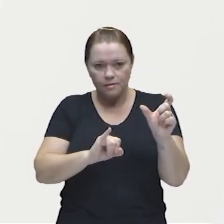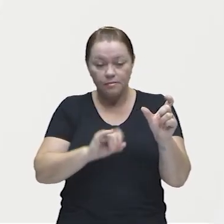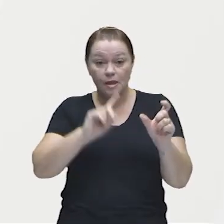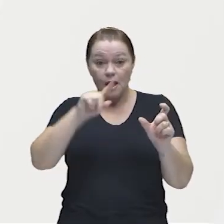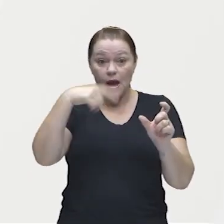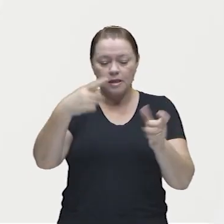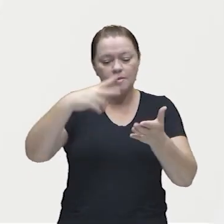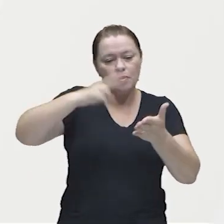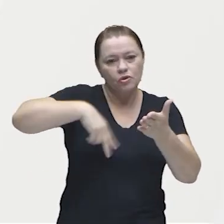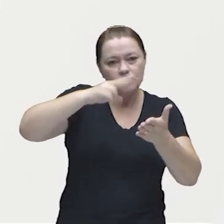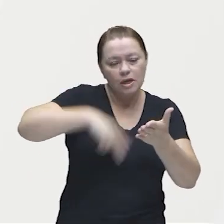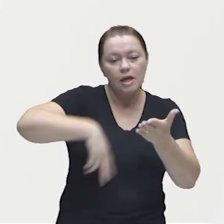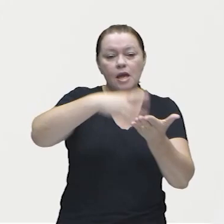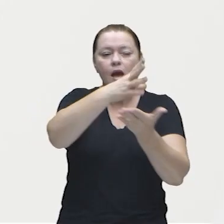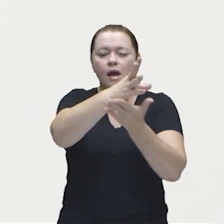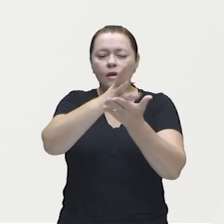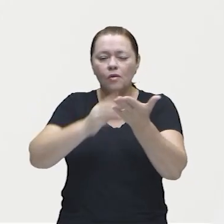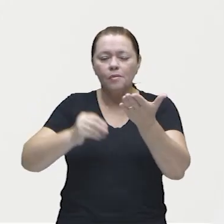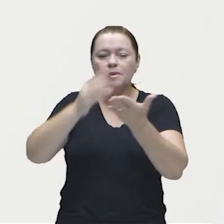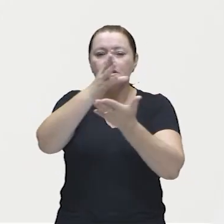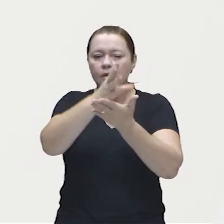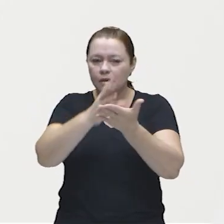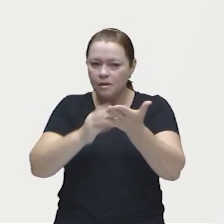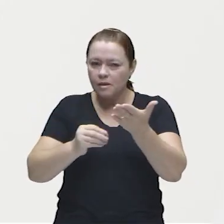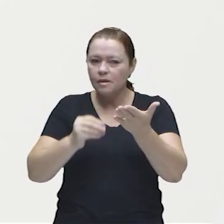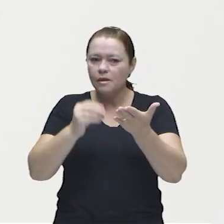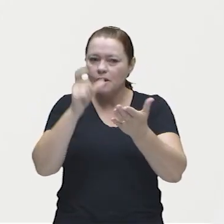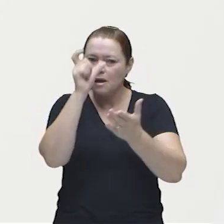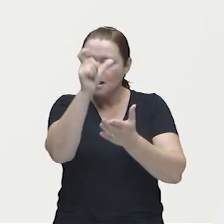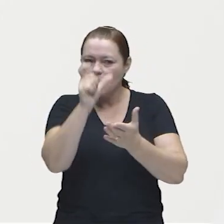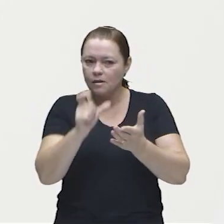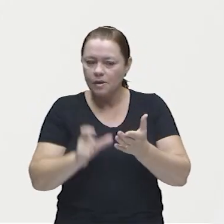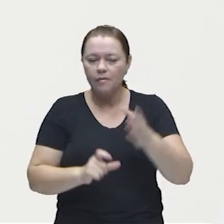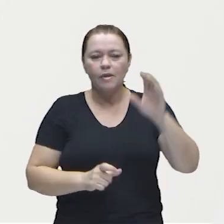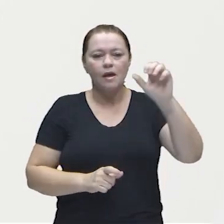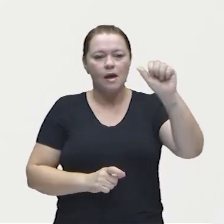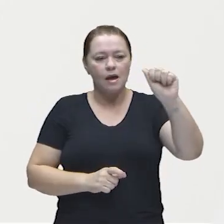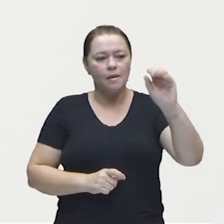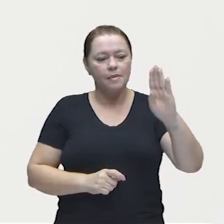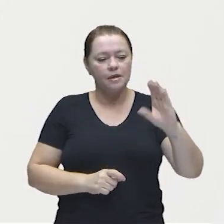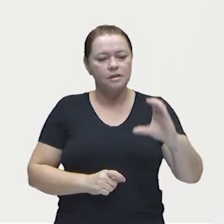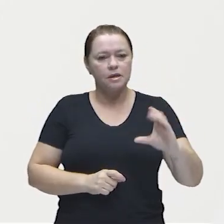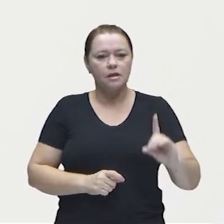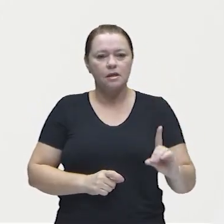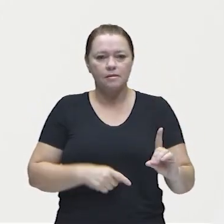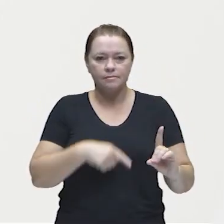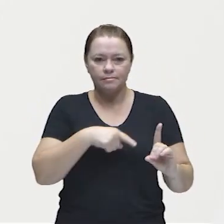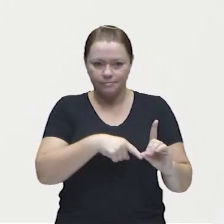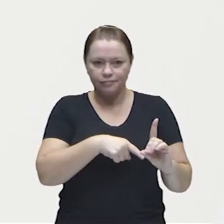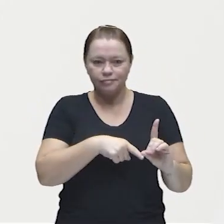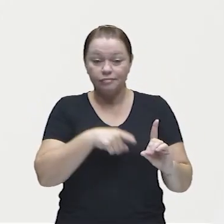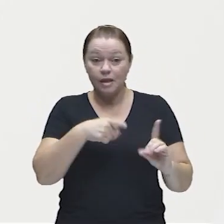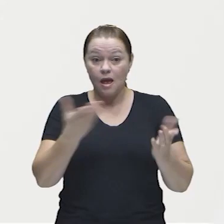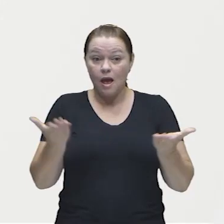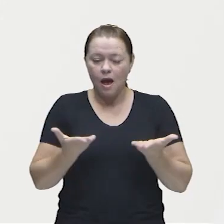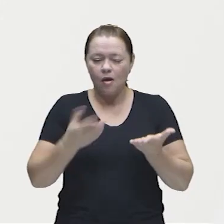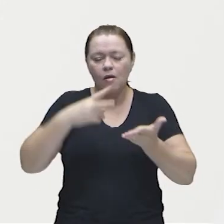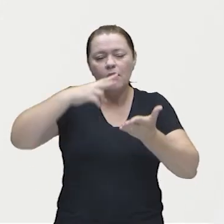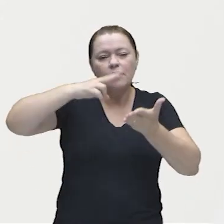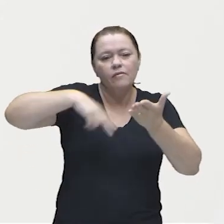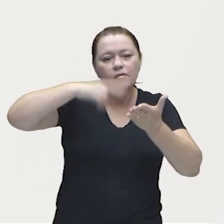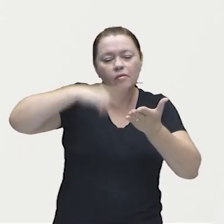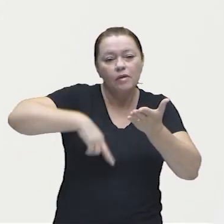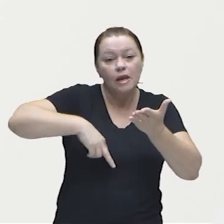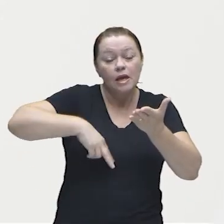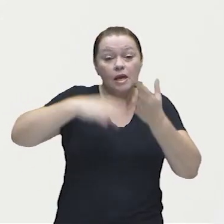leia e copie as palavras. Nós temos aí a opção A, B, C e D. Vocês vão ler e vão